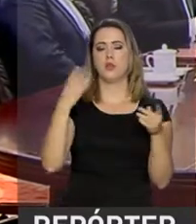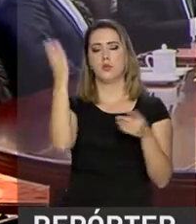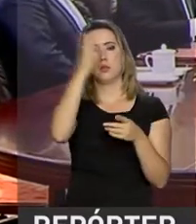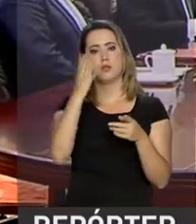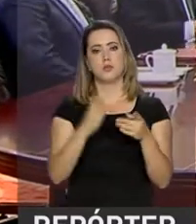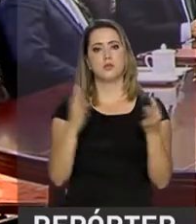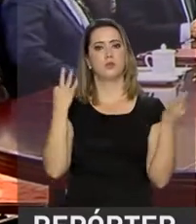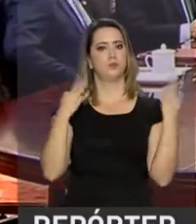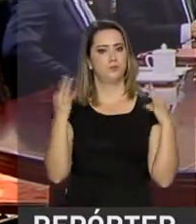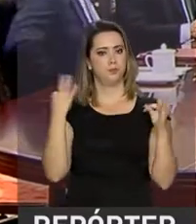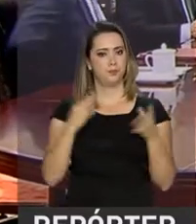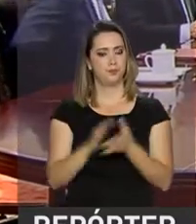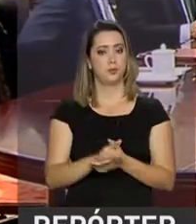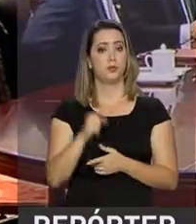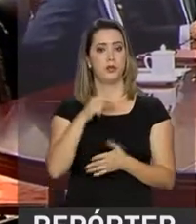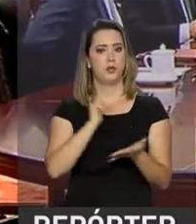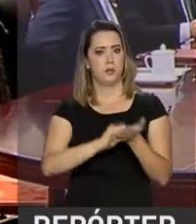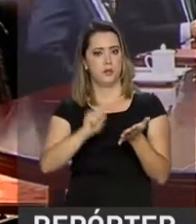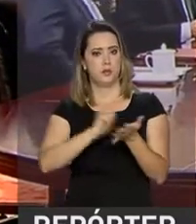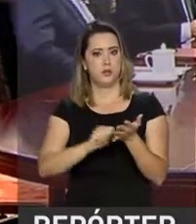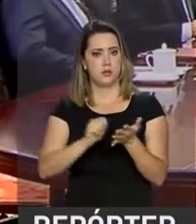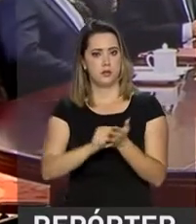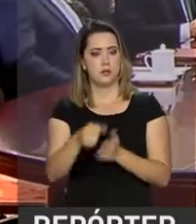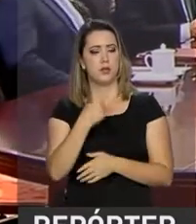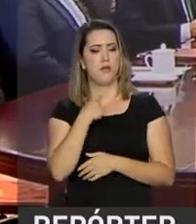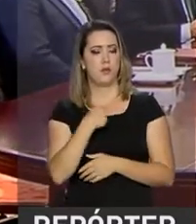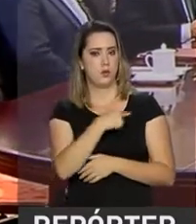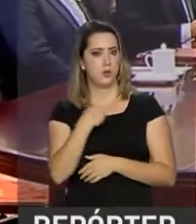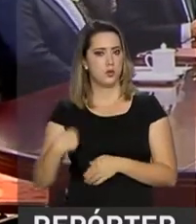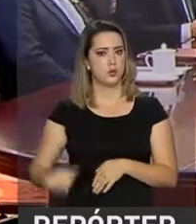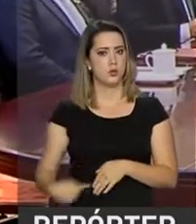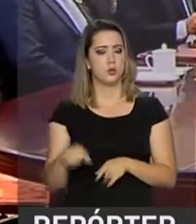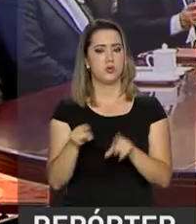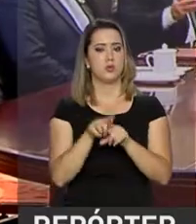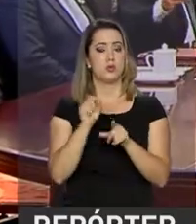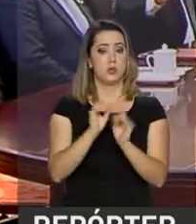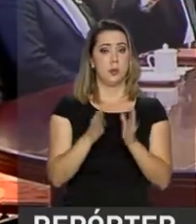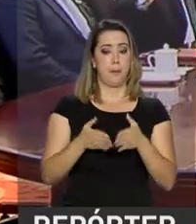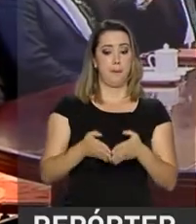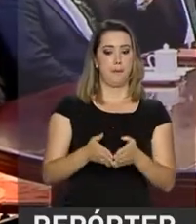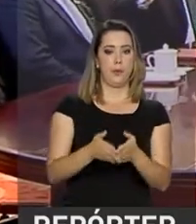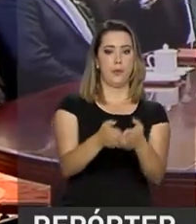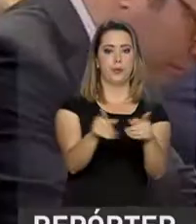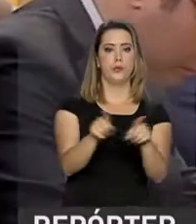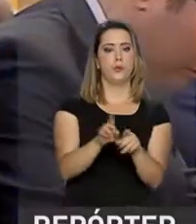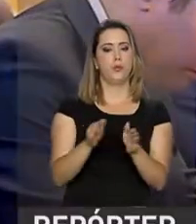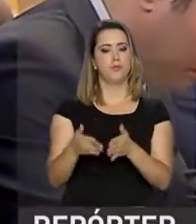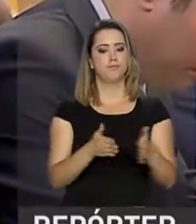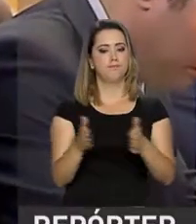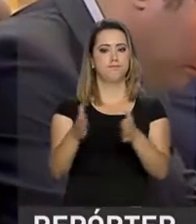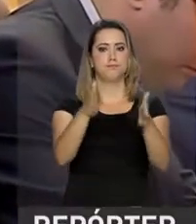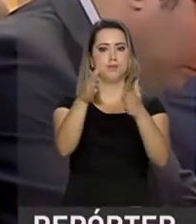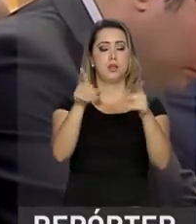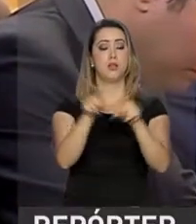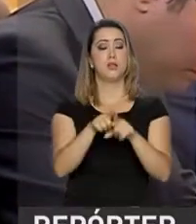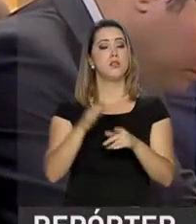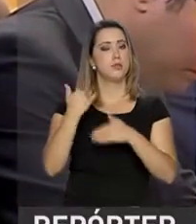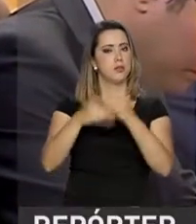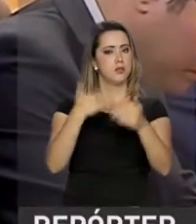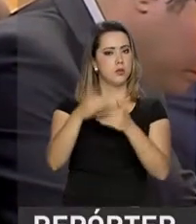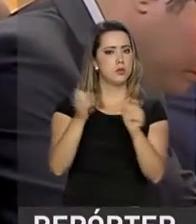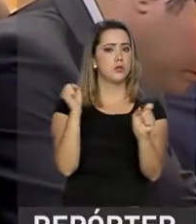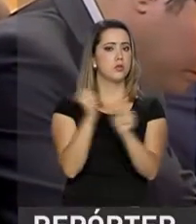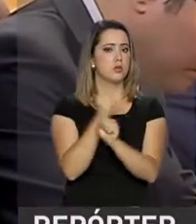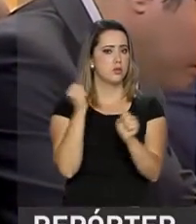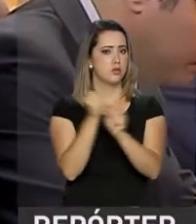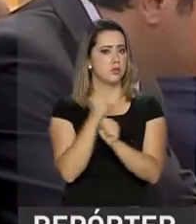acordos que reforça o interesse dos chineses em projetos na área portuária e de ferrovias e na continuidade das obras